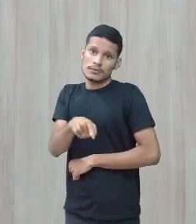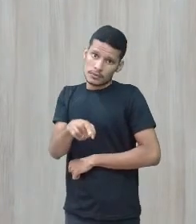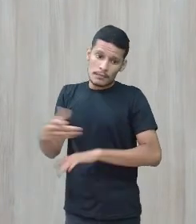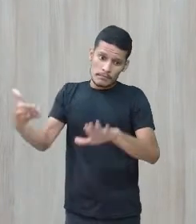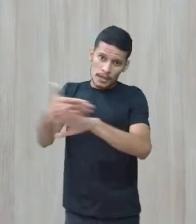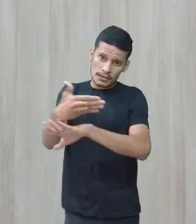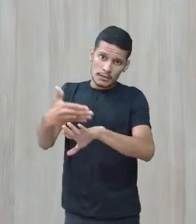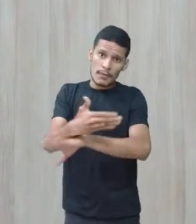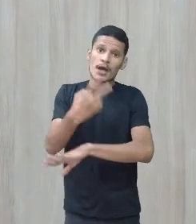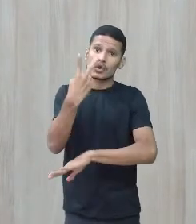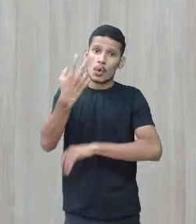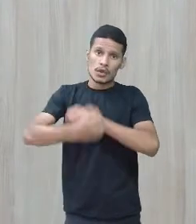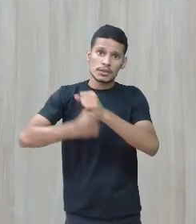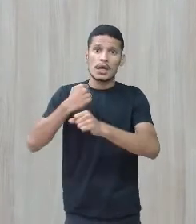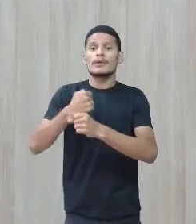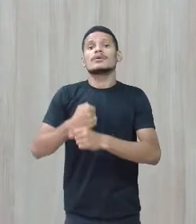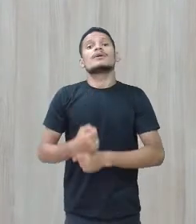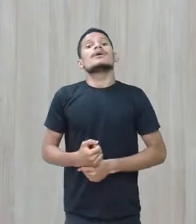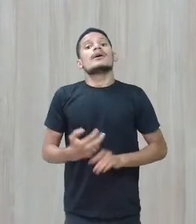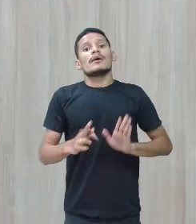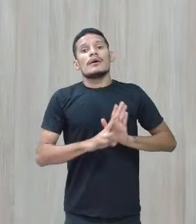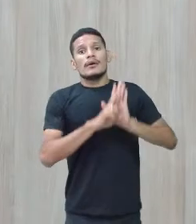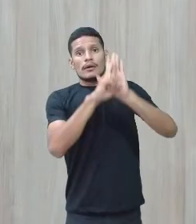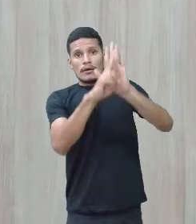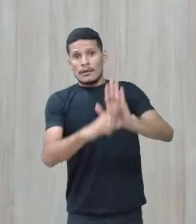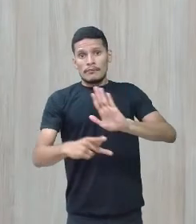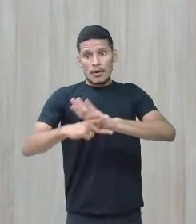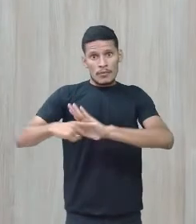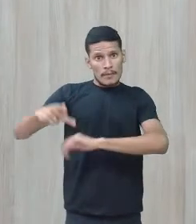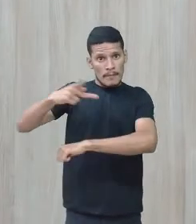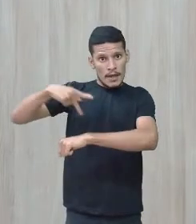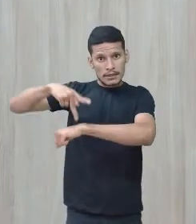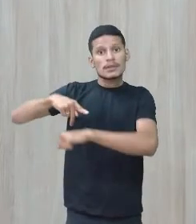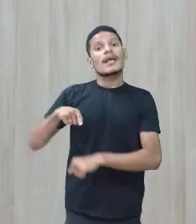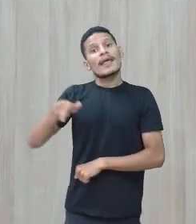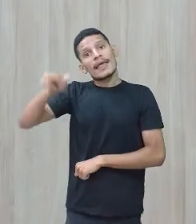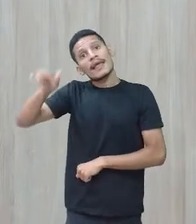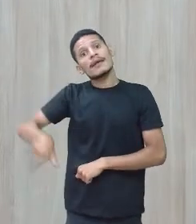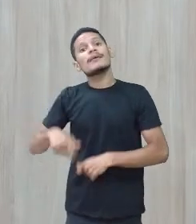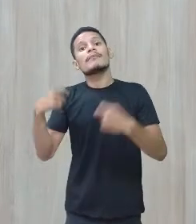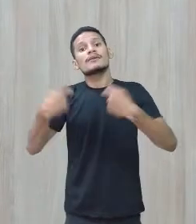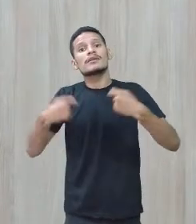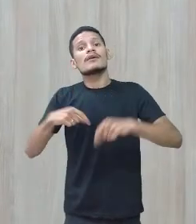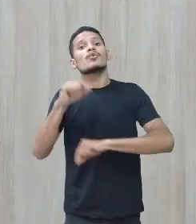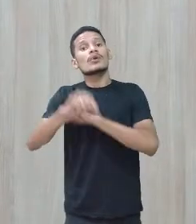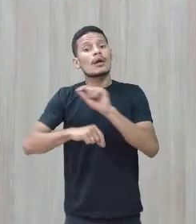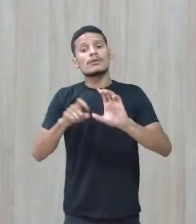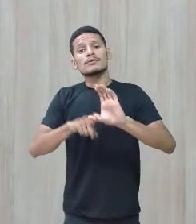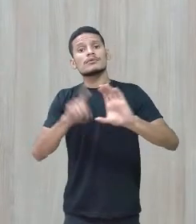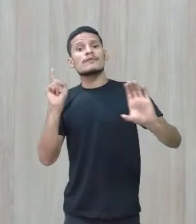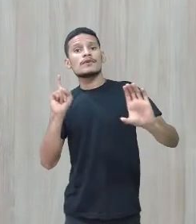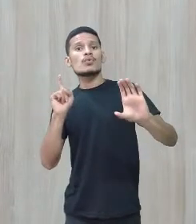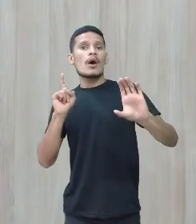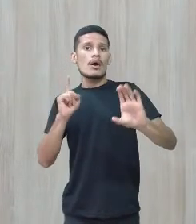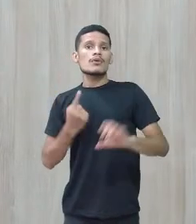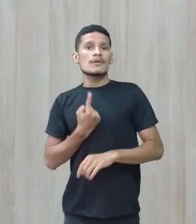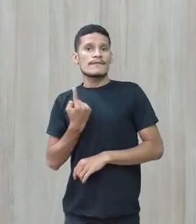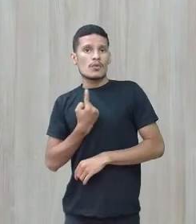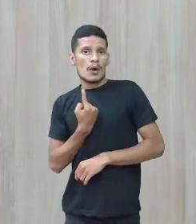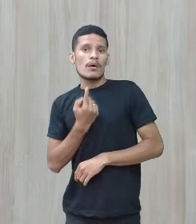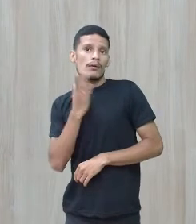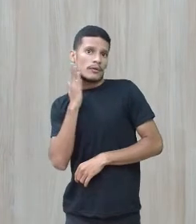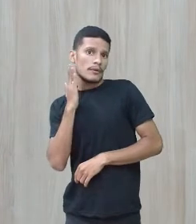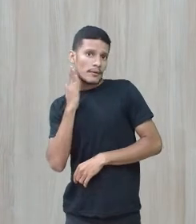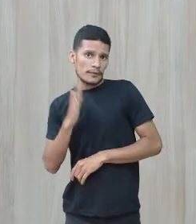né, por 2 anos, representando o seu país, eles precisaram competir meio que de forma individual, digamos assim,